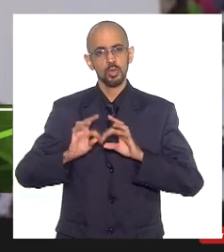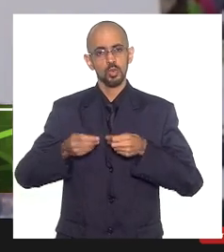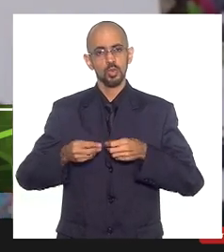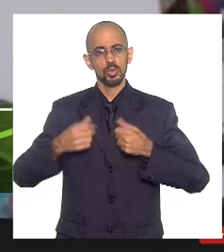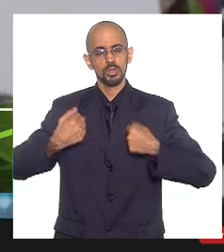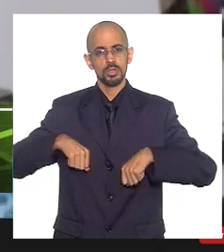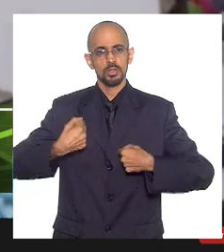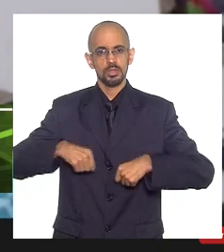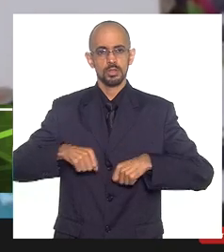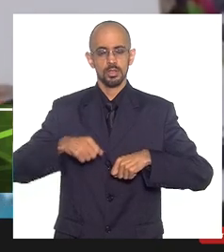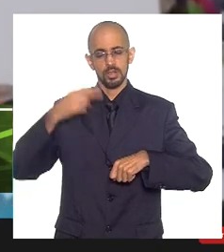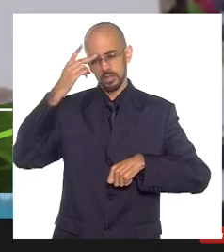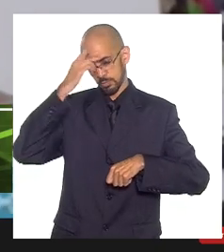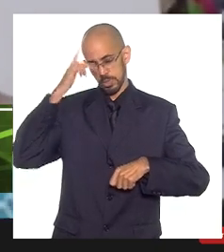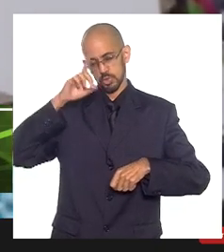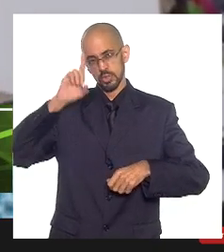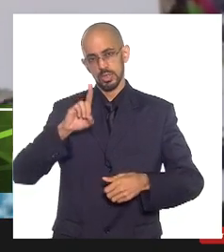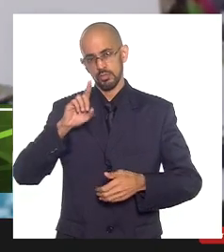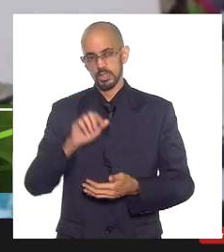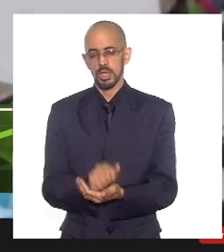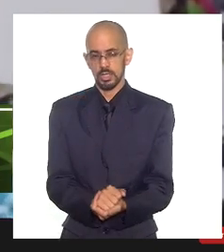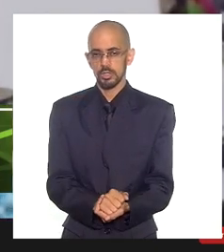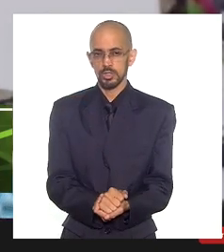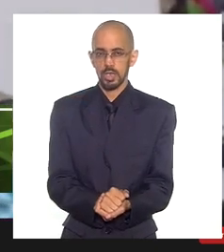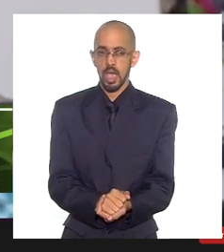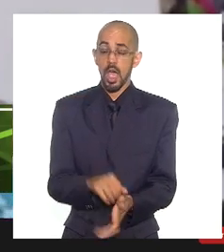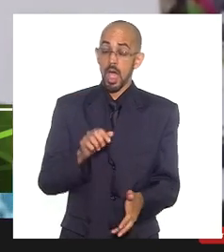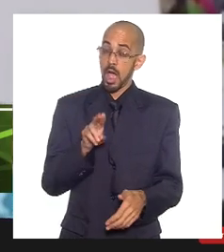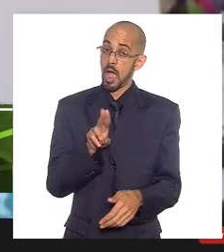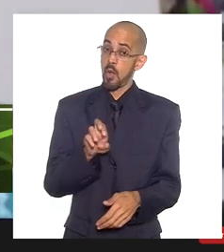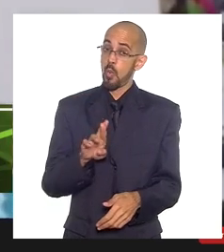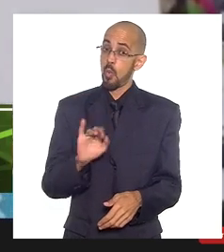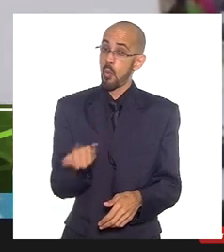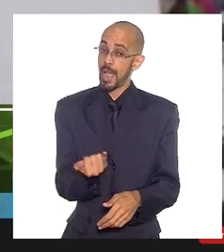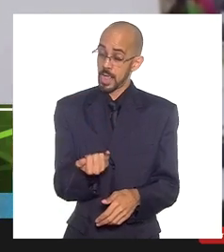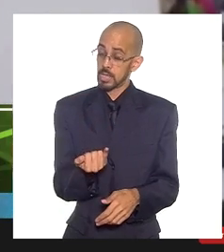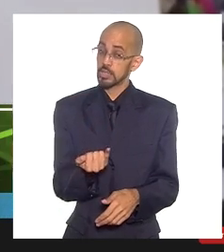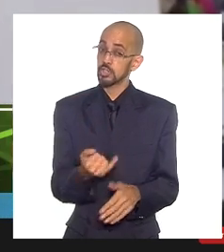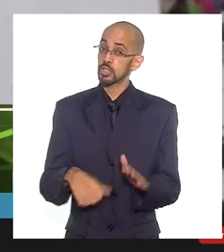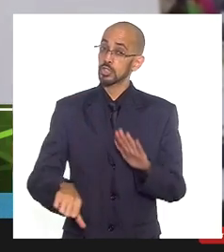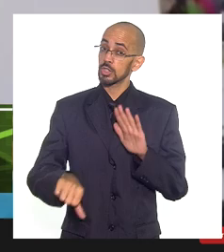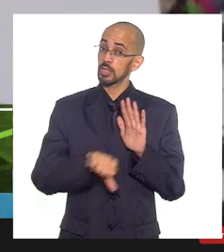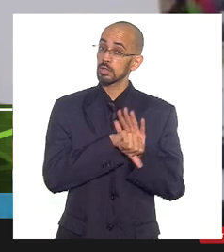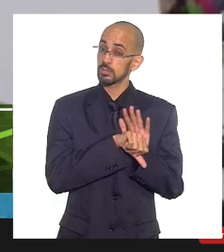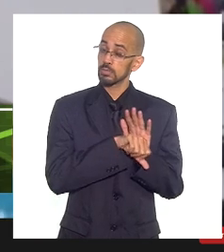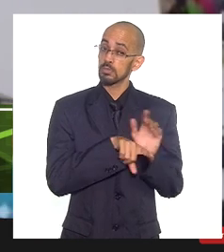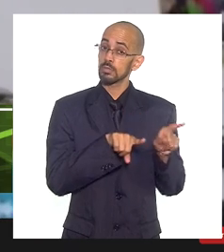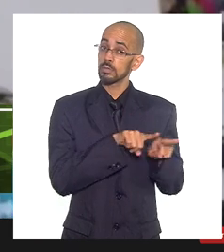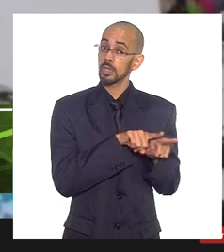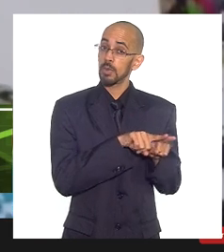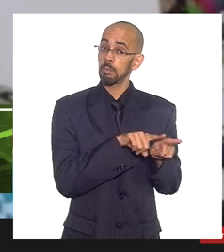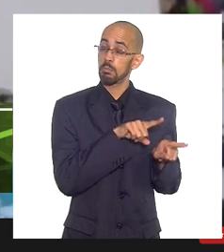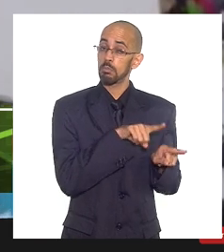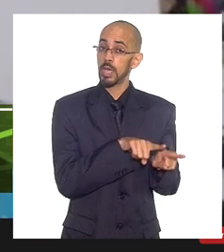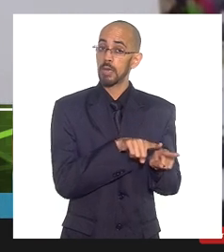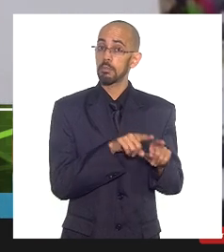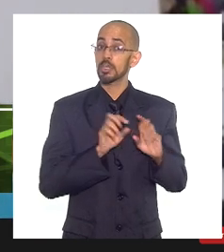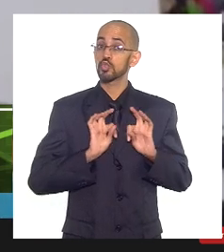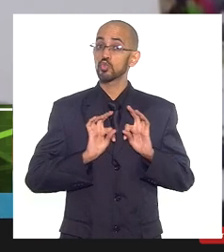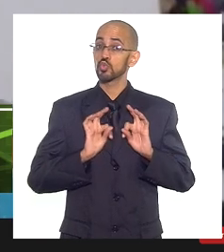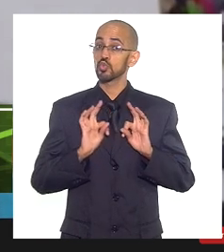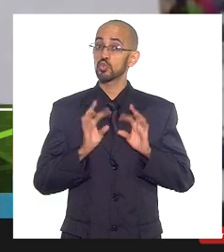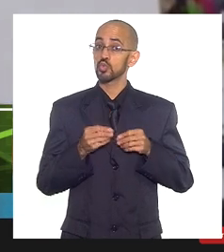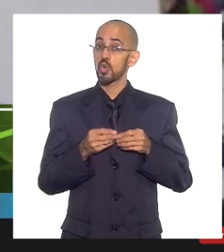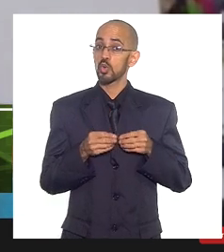de pessoas com deficiência a UERJ está irregular em relação a isso há muitos anos mas está junto com todo o Estado